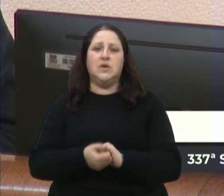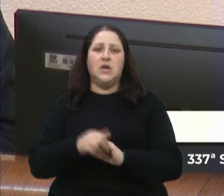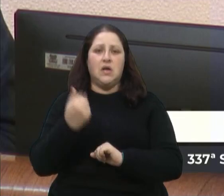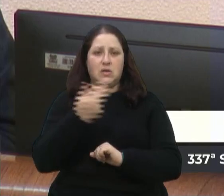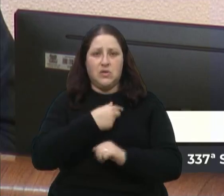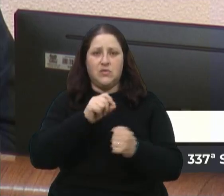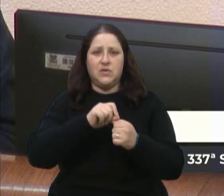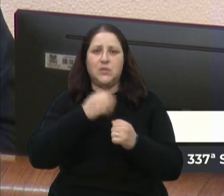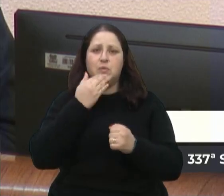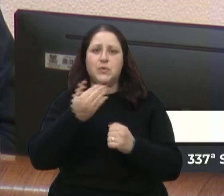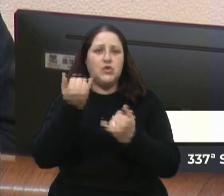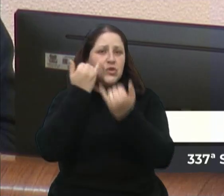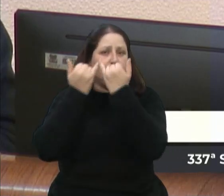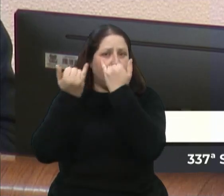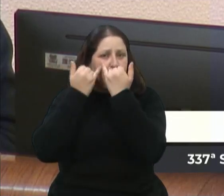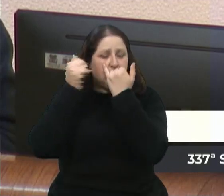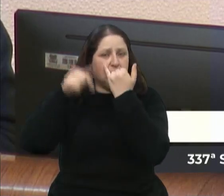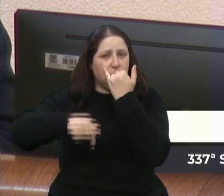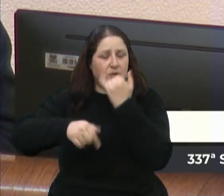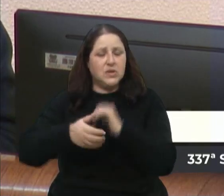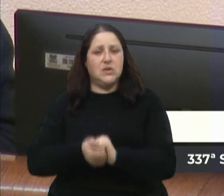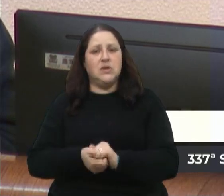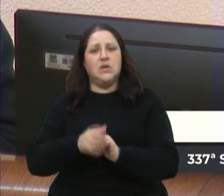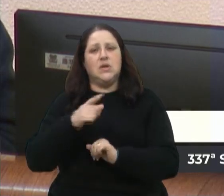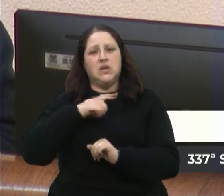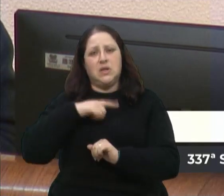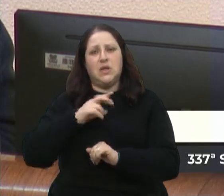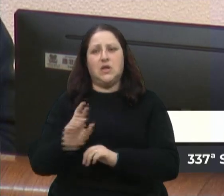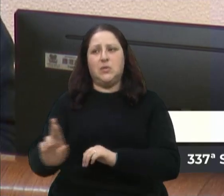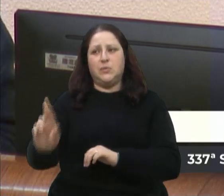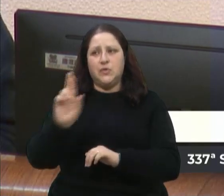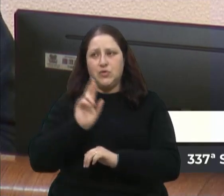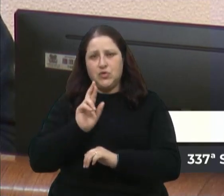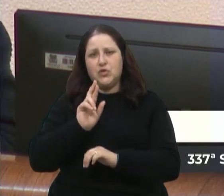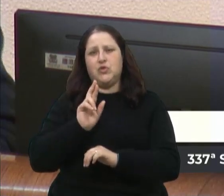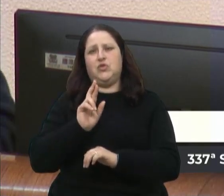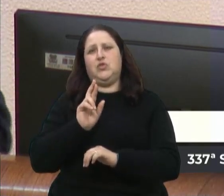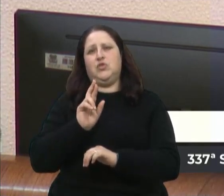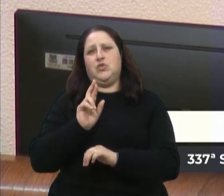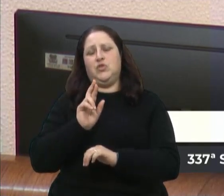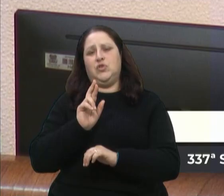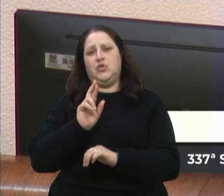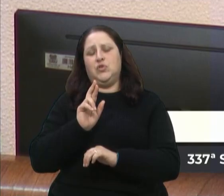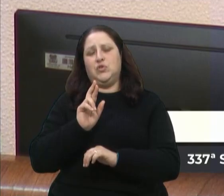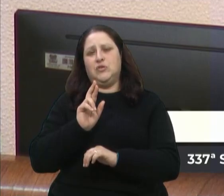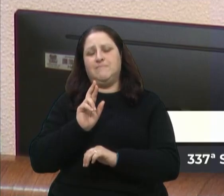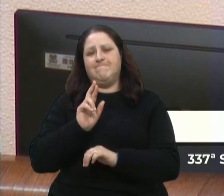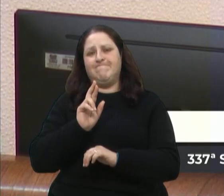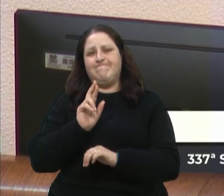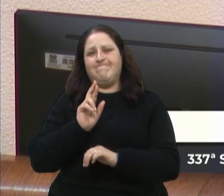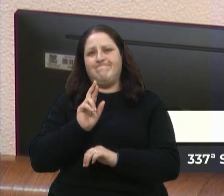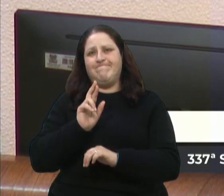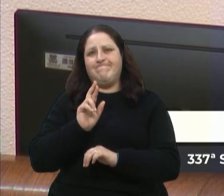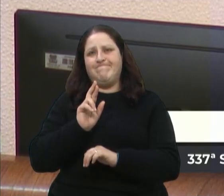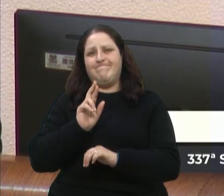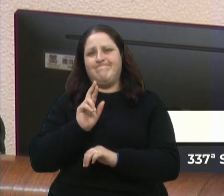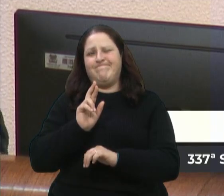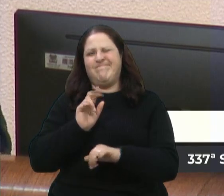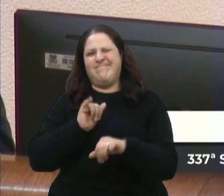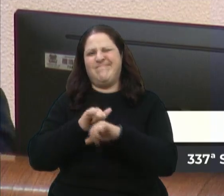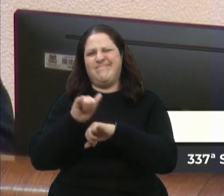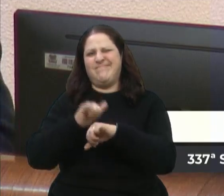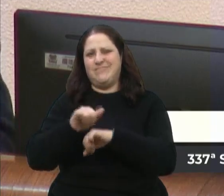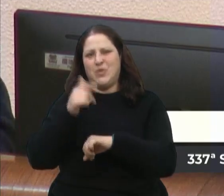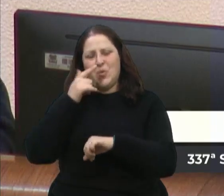fez um pedido de informação aqui que foi respondido meio às traças, meio tudo, né? Não